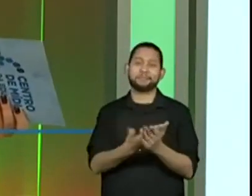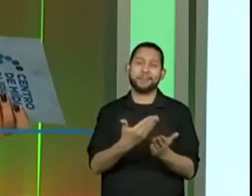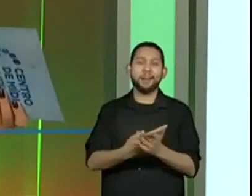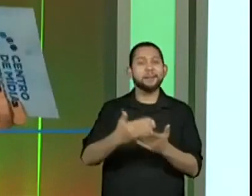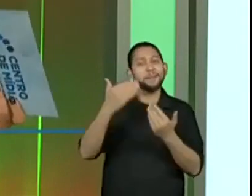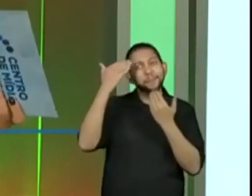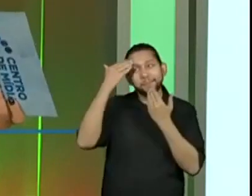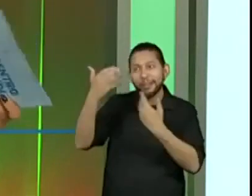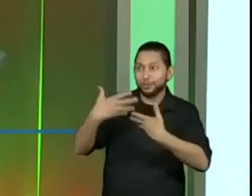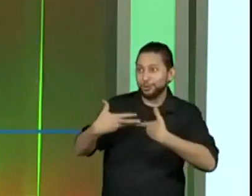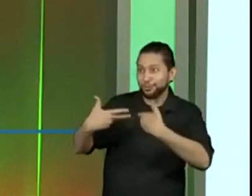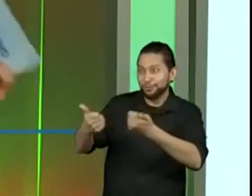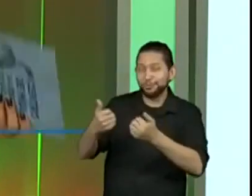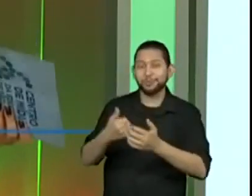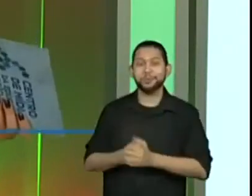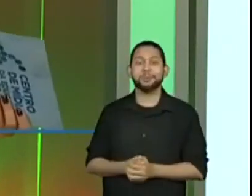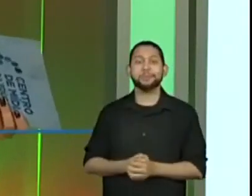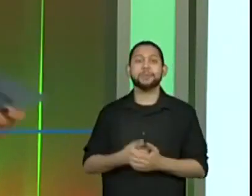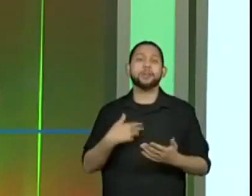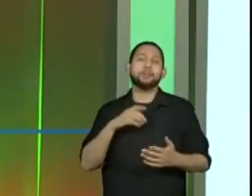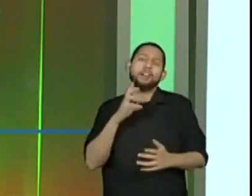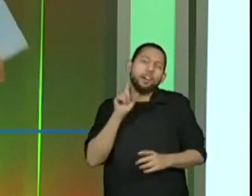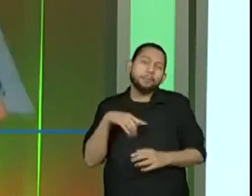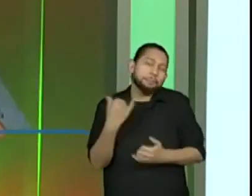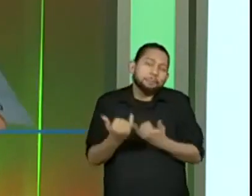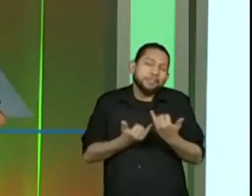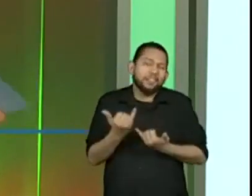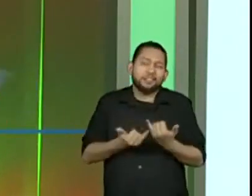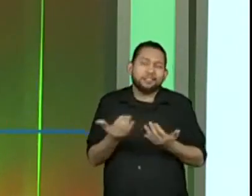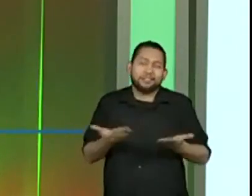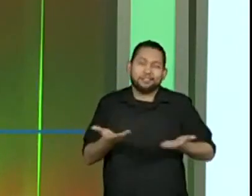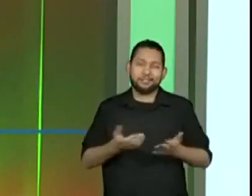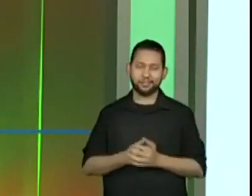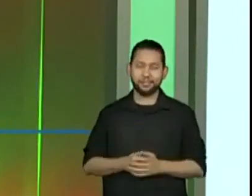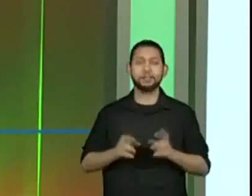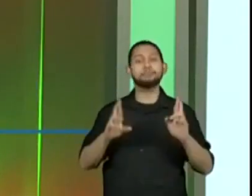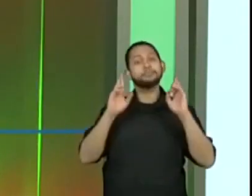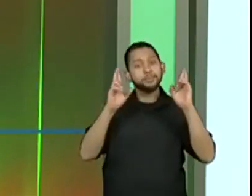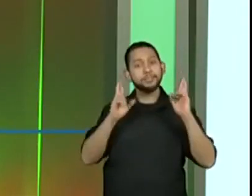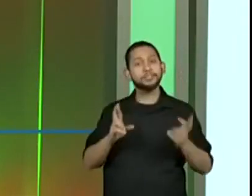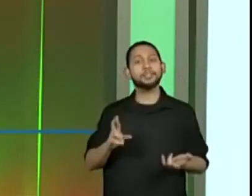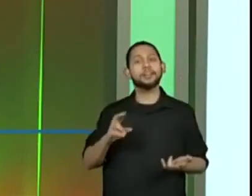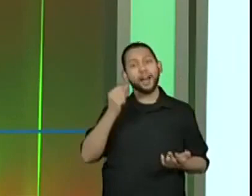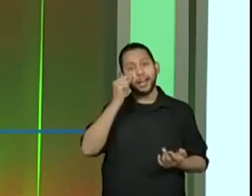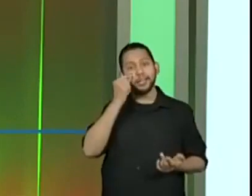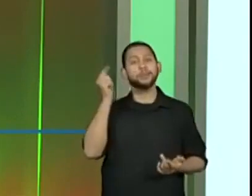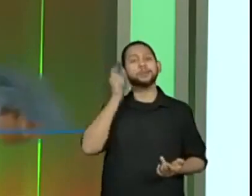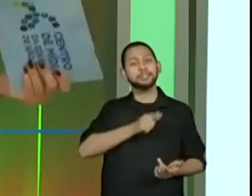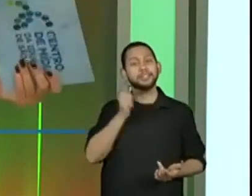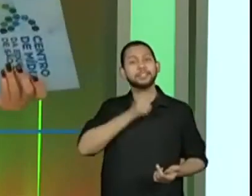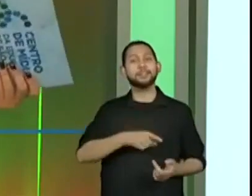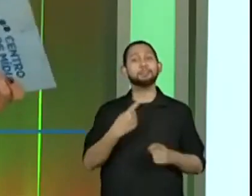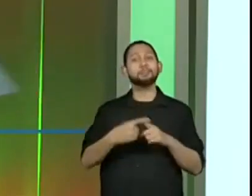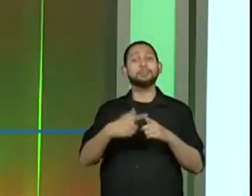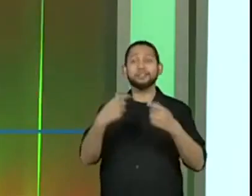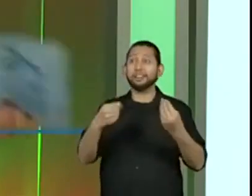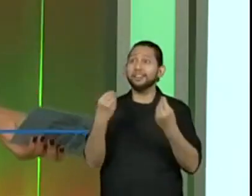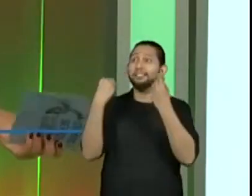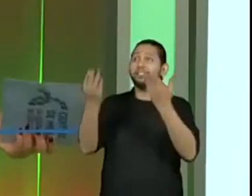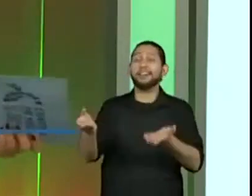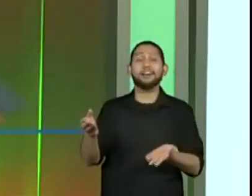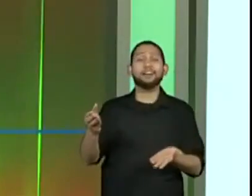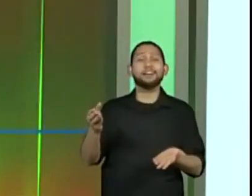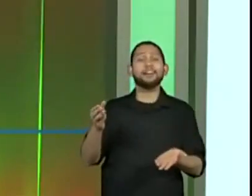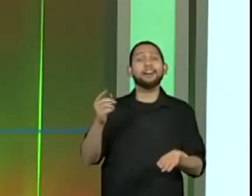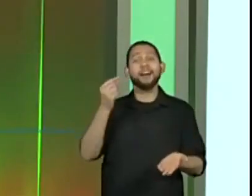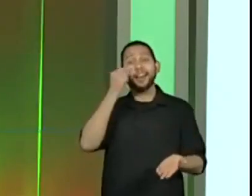pelo convite, professora Aline. Estou só brincando. A gente vai torcer para que você ganhe hoje, sabe por quê? Para você ficar feliz. Precisa